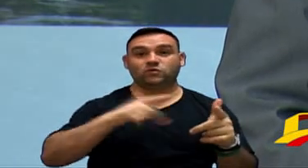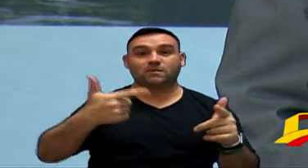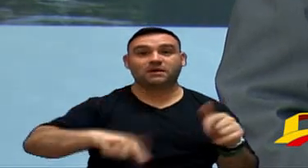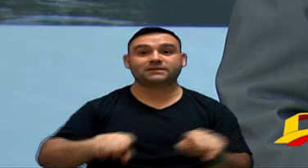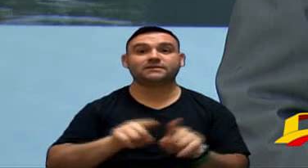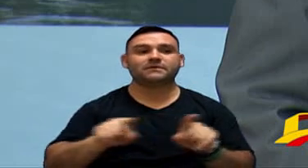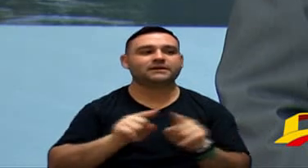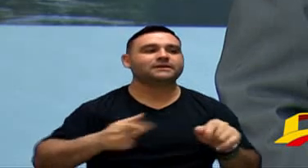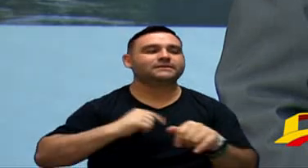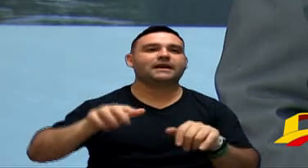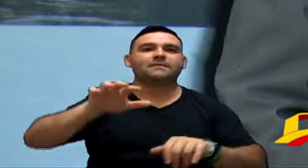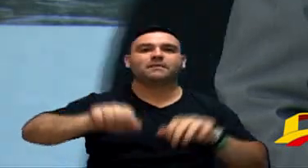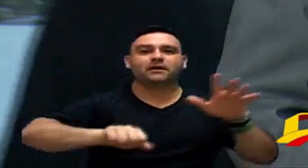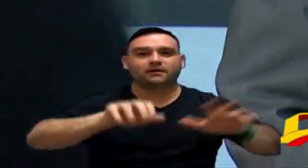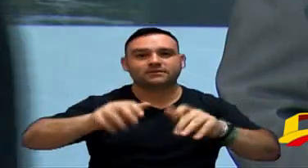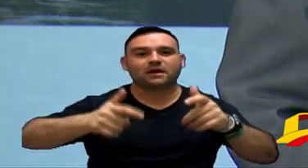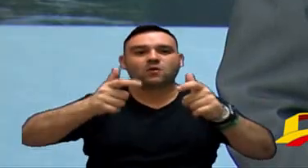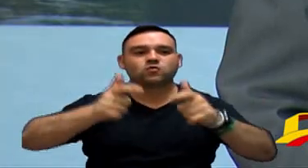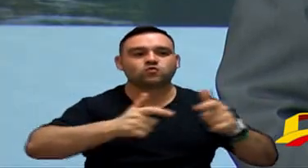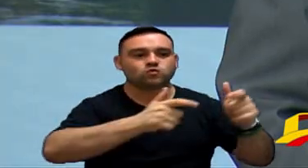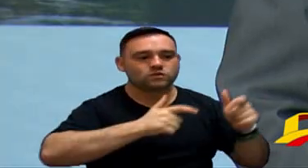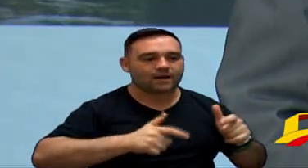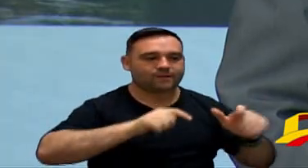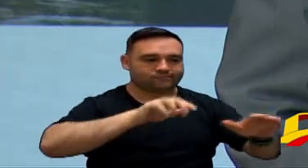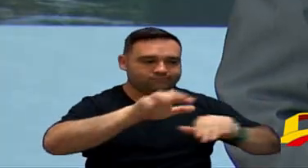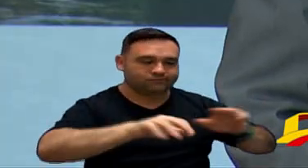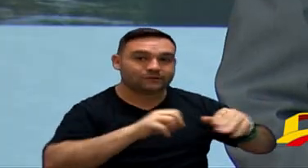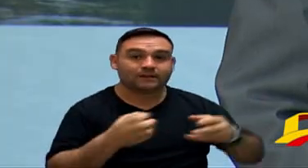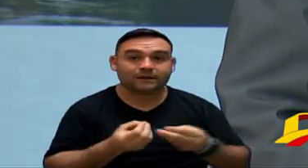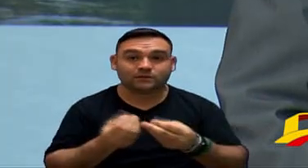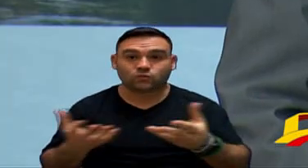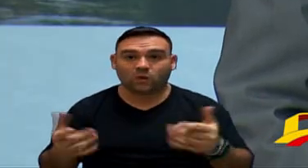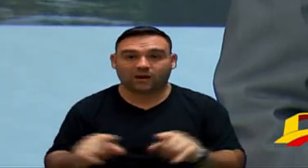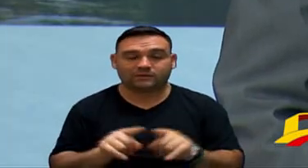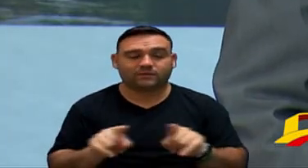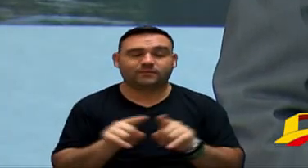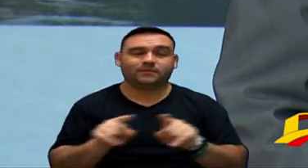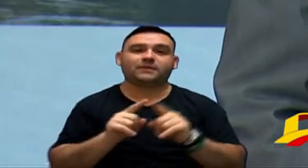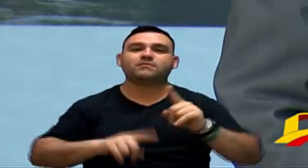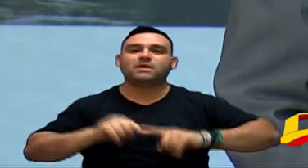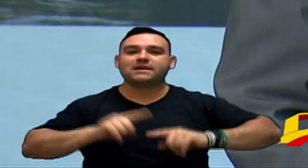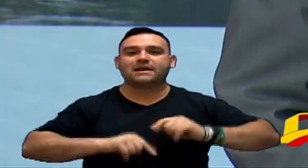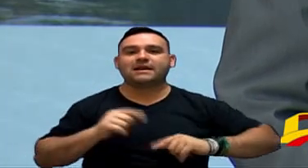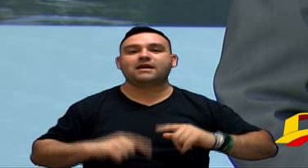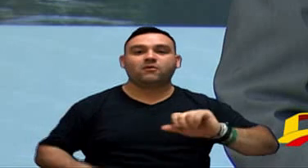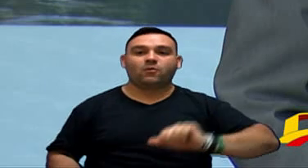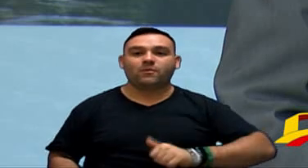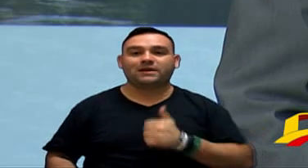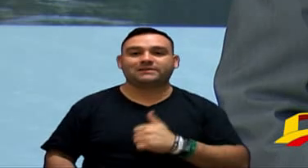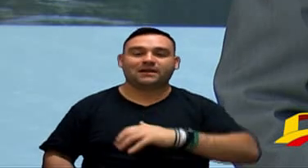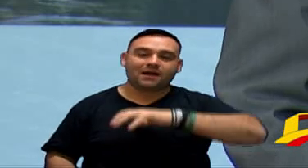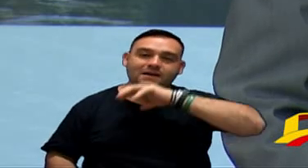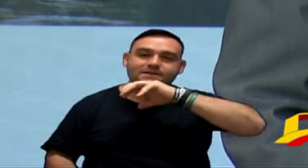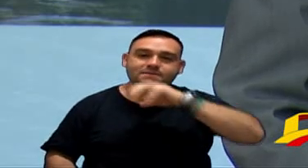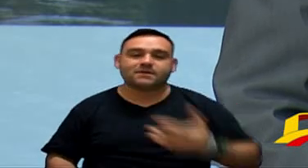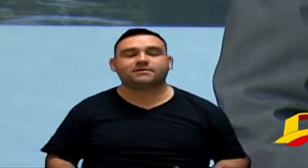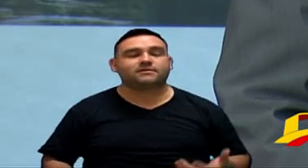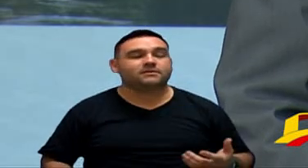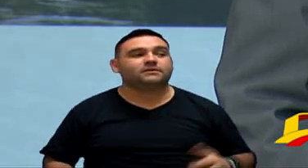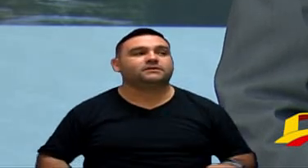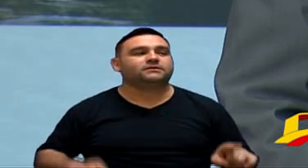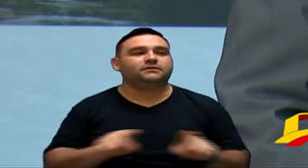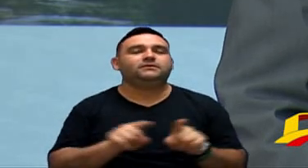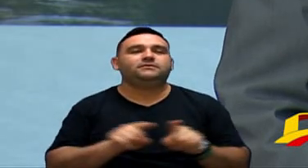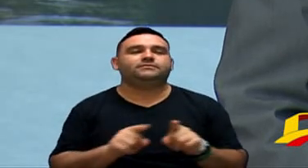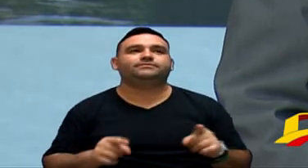ações de coleta ponto de arrecadação de doações lumos ao bem-estar animal inclusive